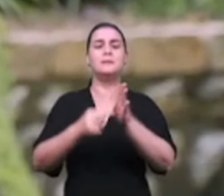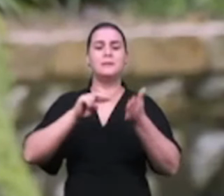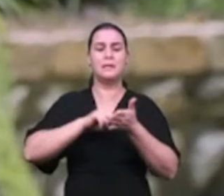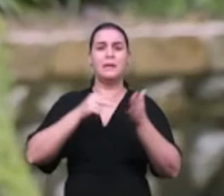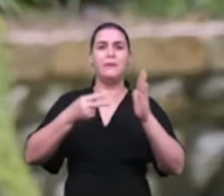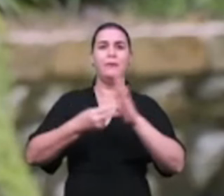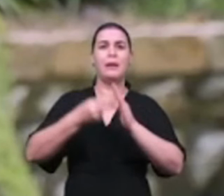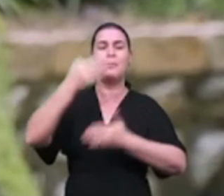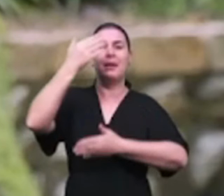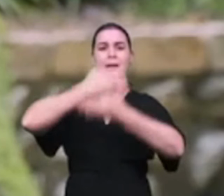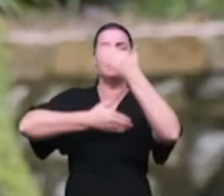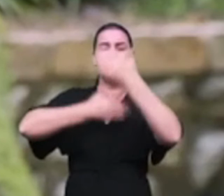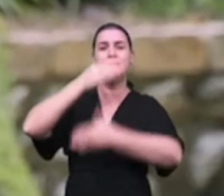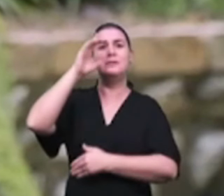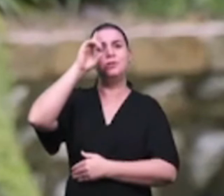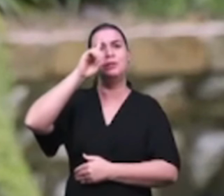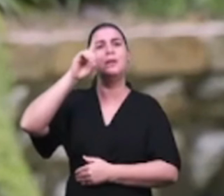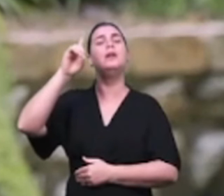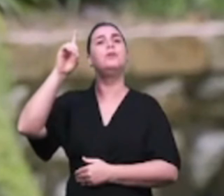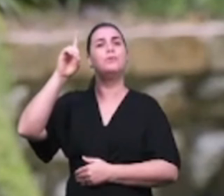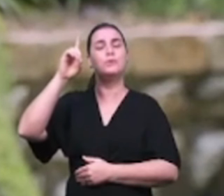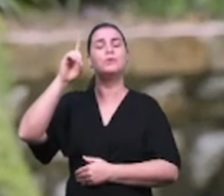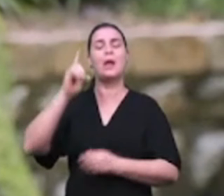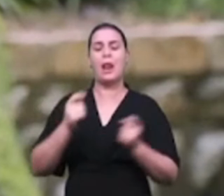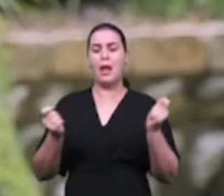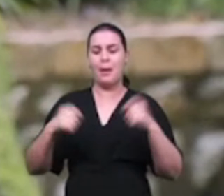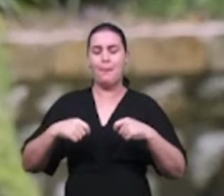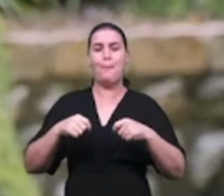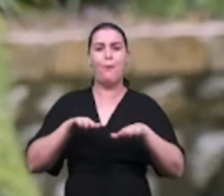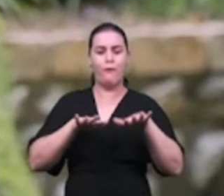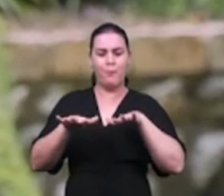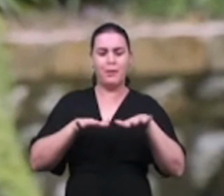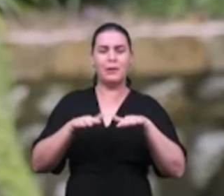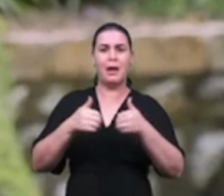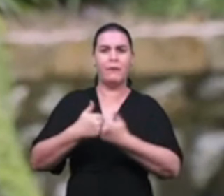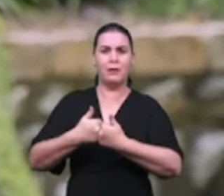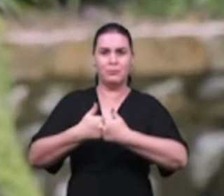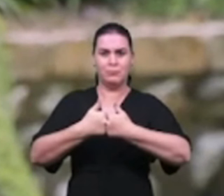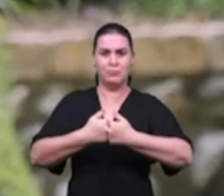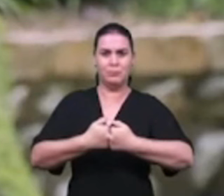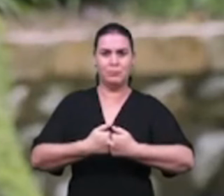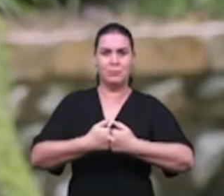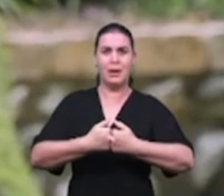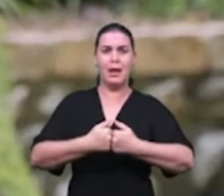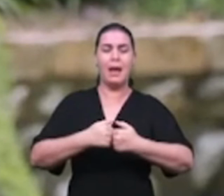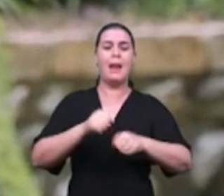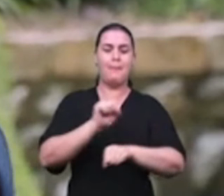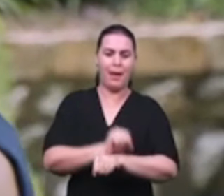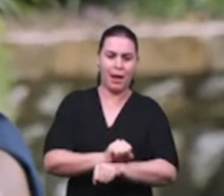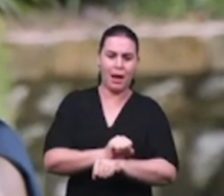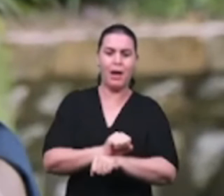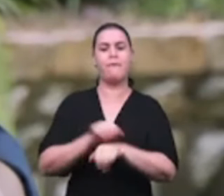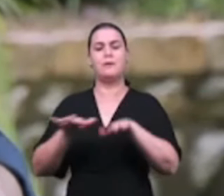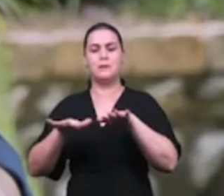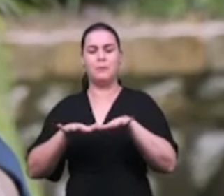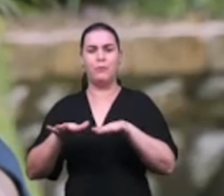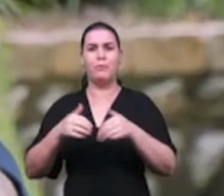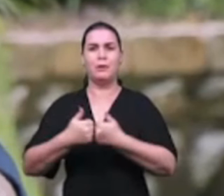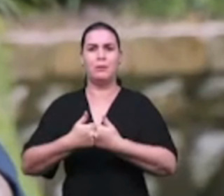no meio do seu povo. E a arca era móvel. Ela acompanhava o povo. Ela parava, ela se movia, ela